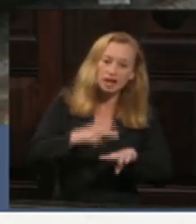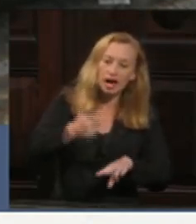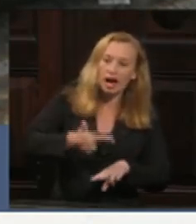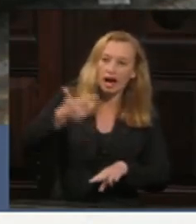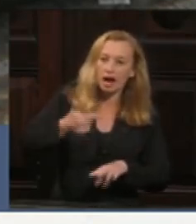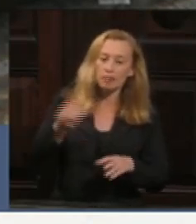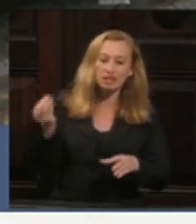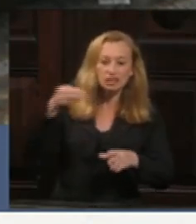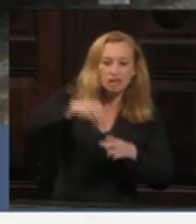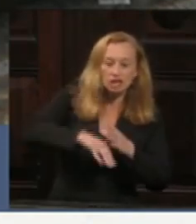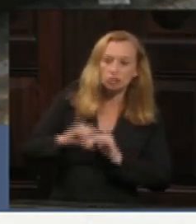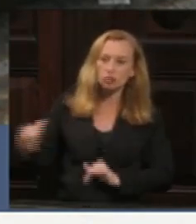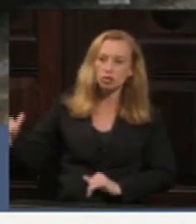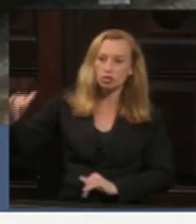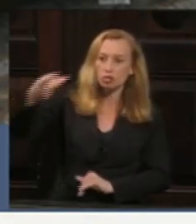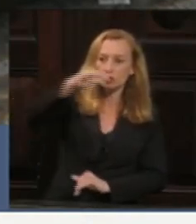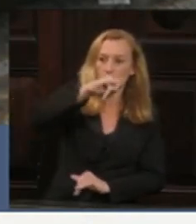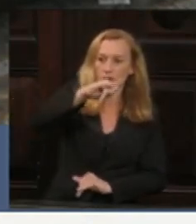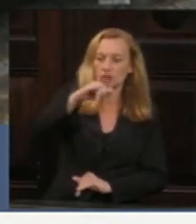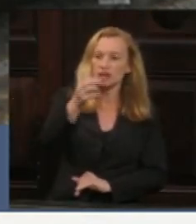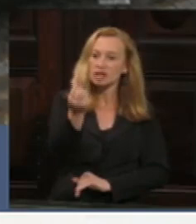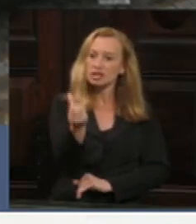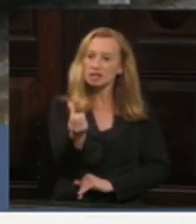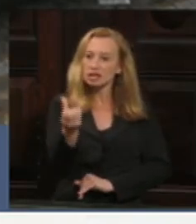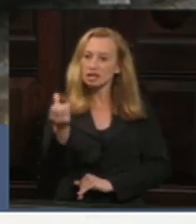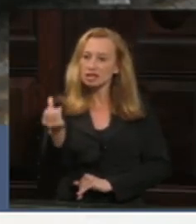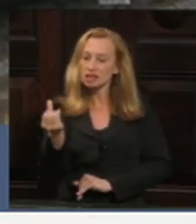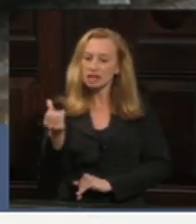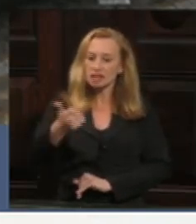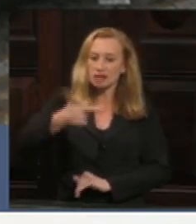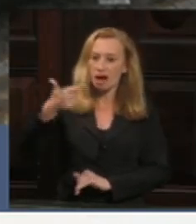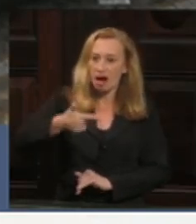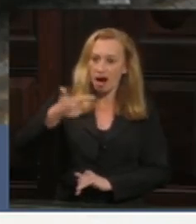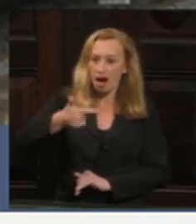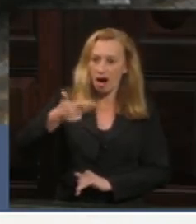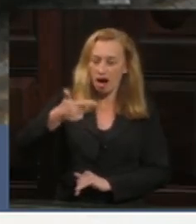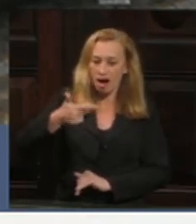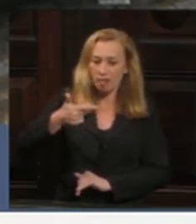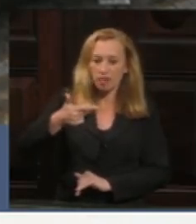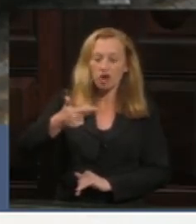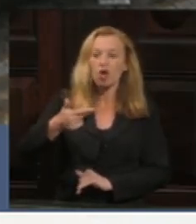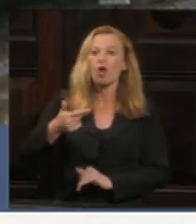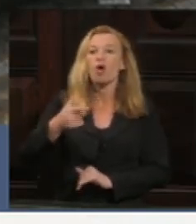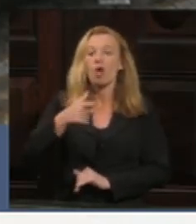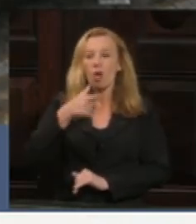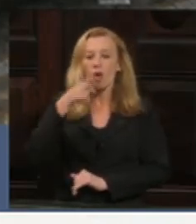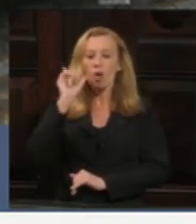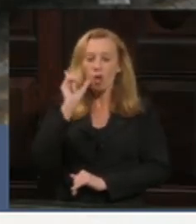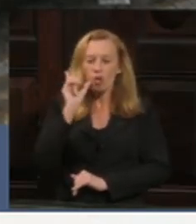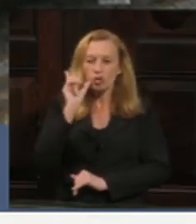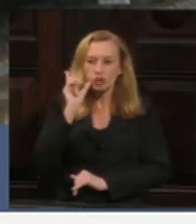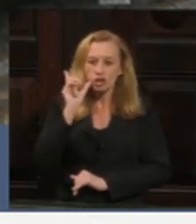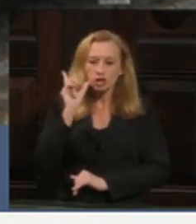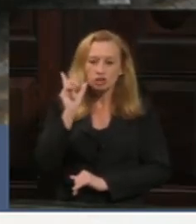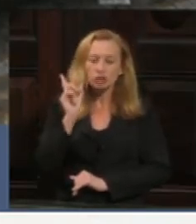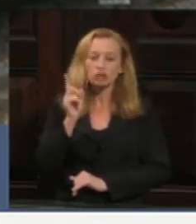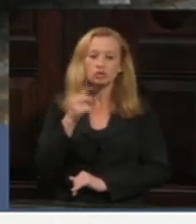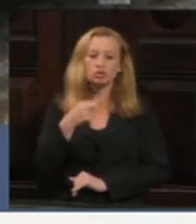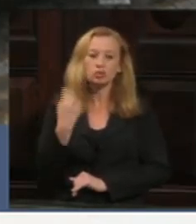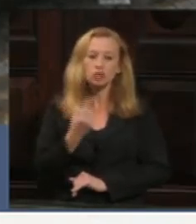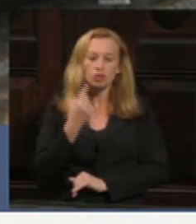Jobim 66 fuzis. Na data de ontem, nós tivemos a possibilidade de